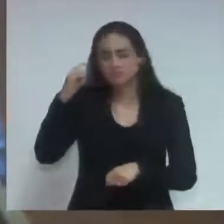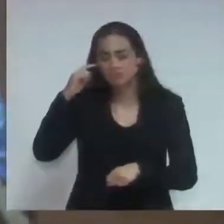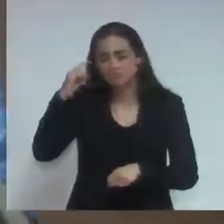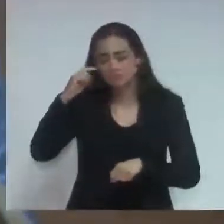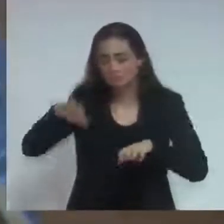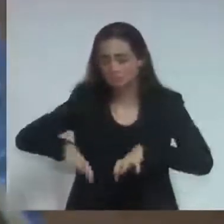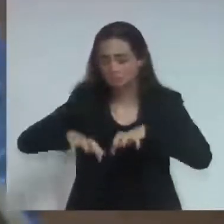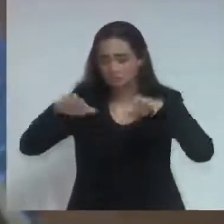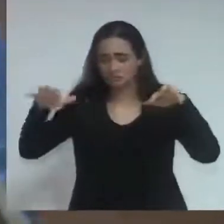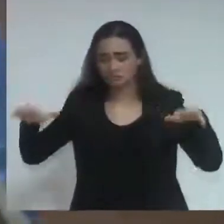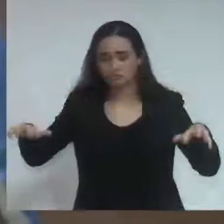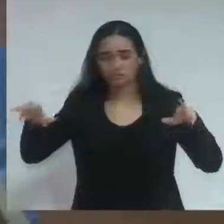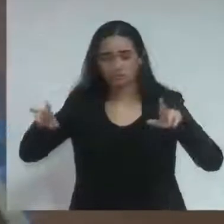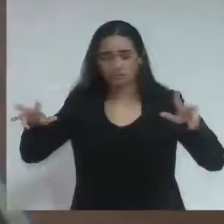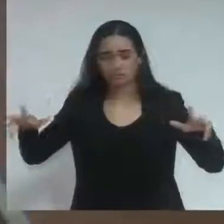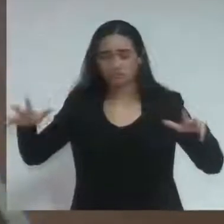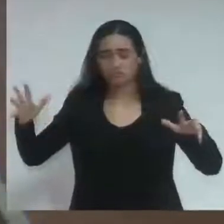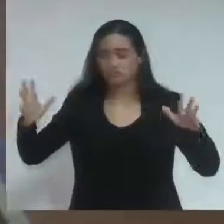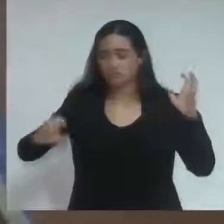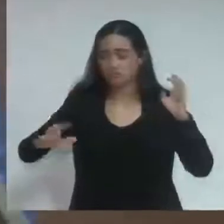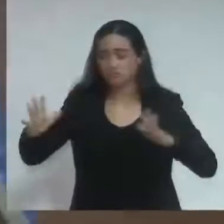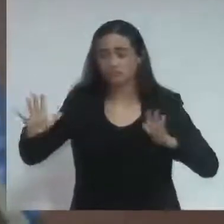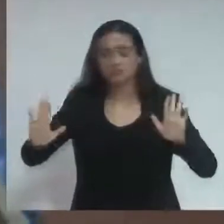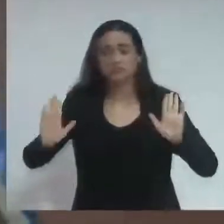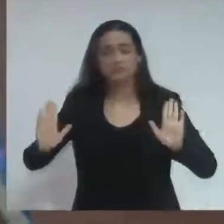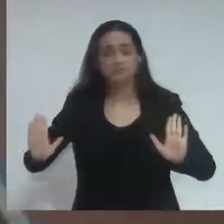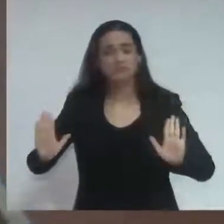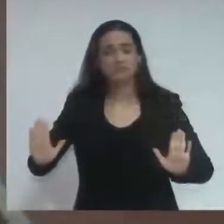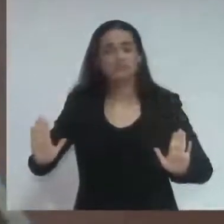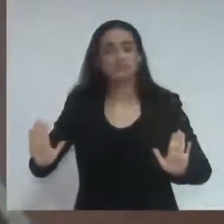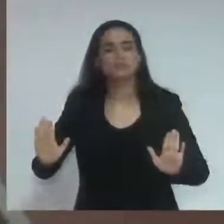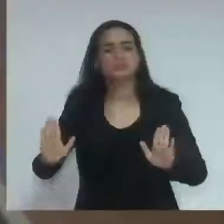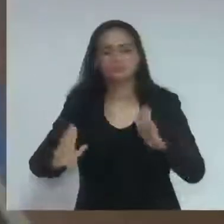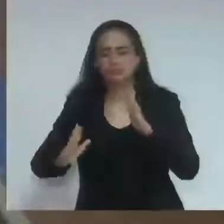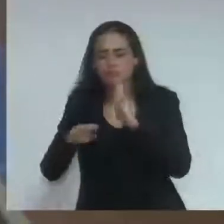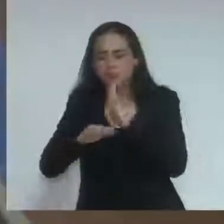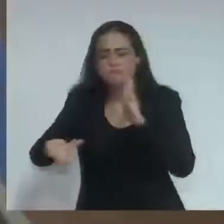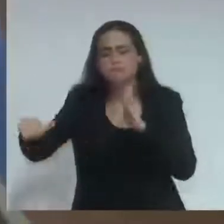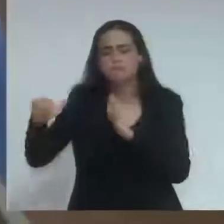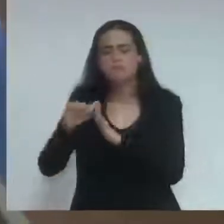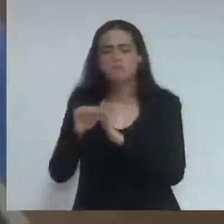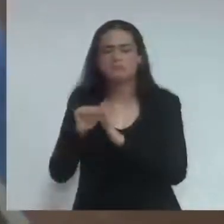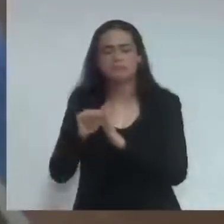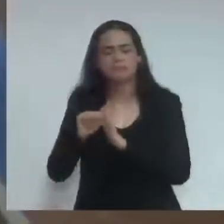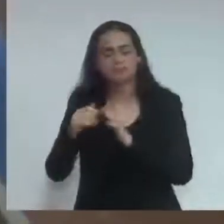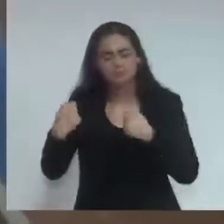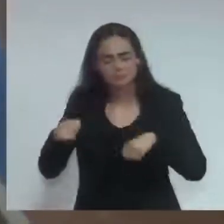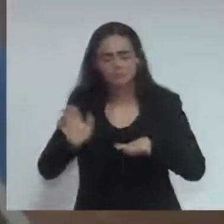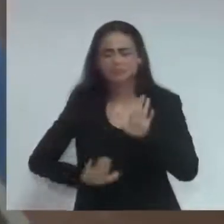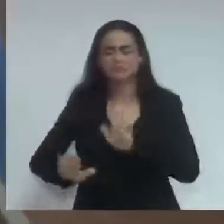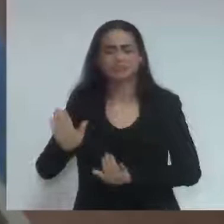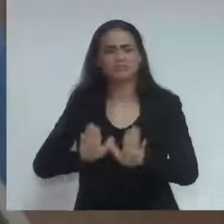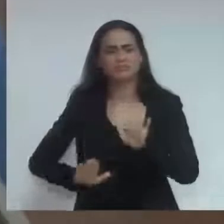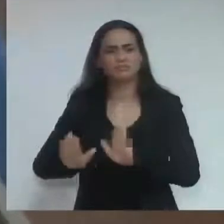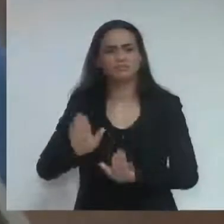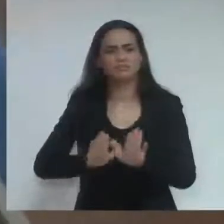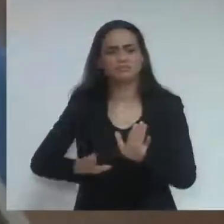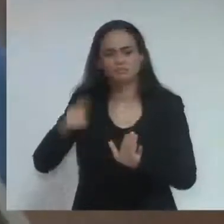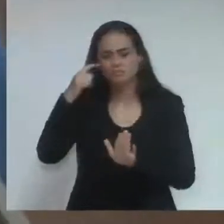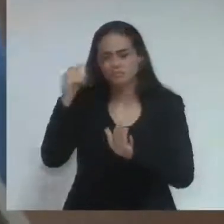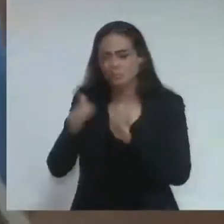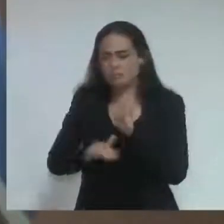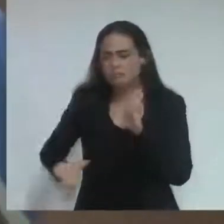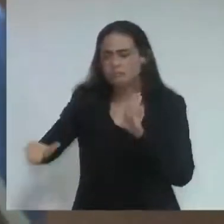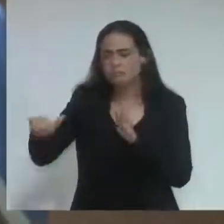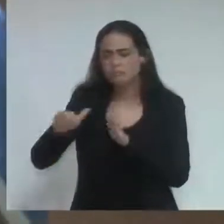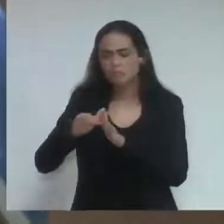levadas aos extremos. E a gente sabe que o extremismo nunca fez bem em local nenhum. Digam-me, onde no mundo, qual